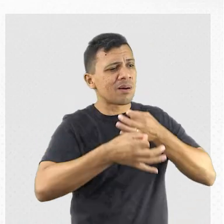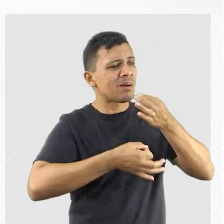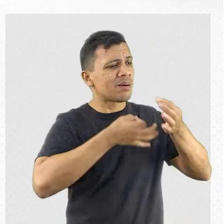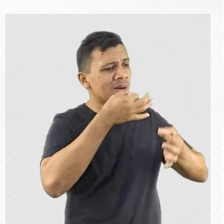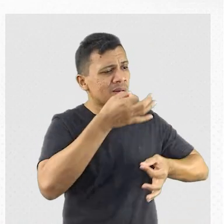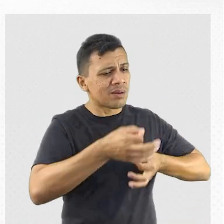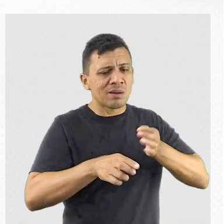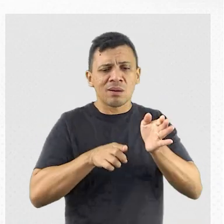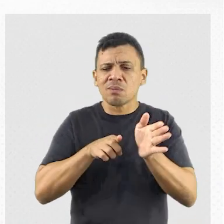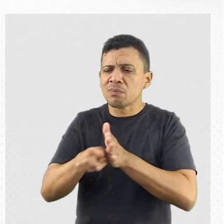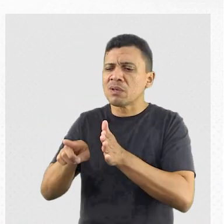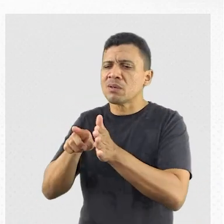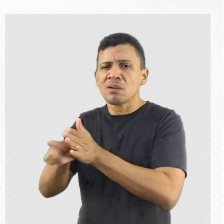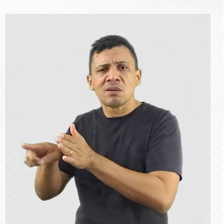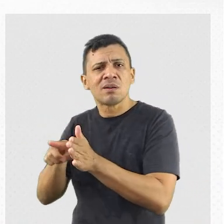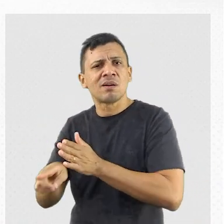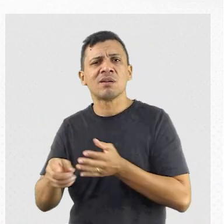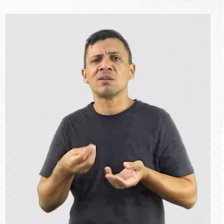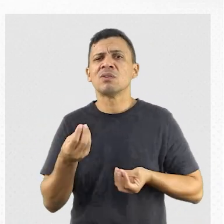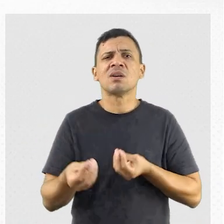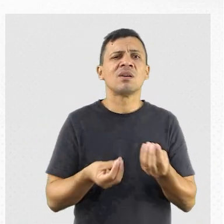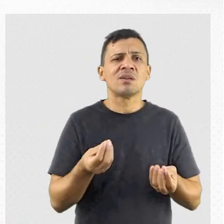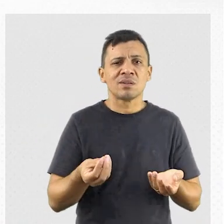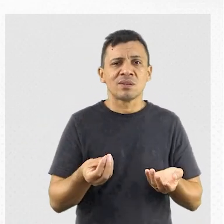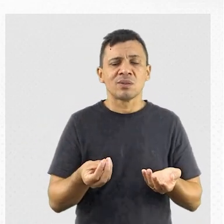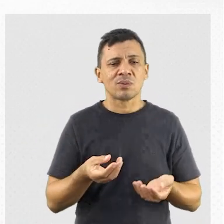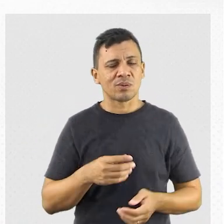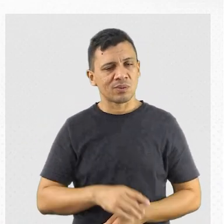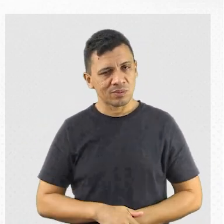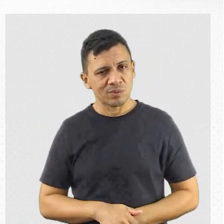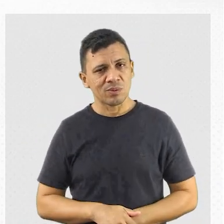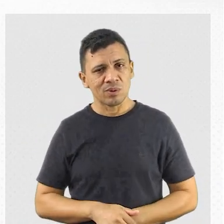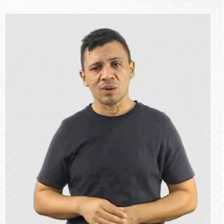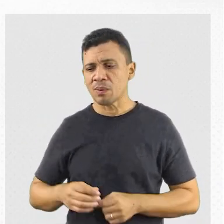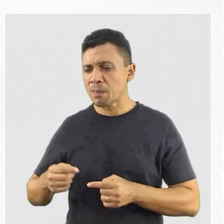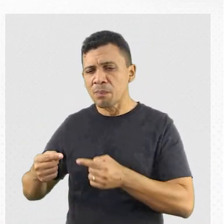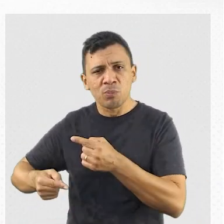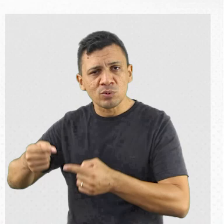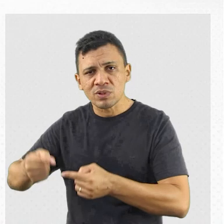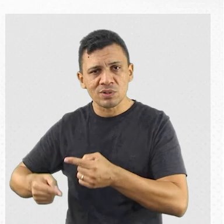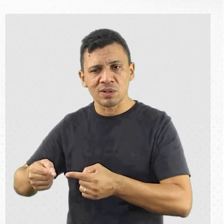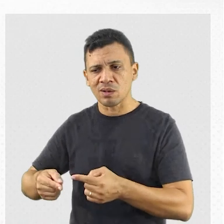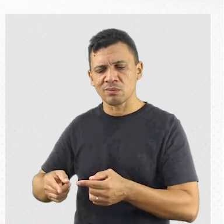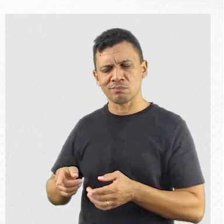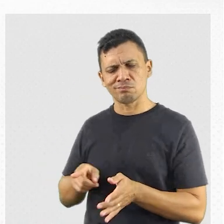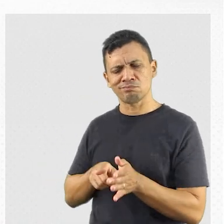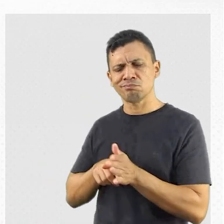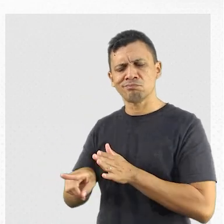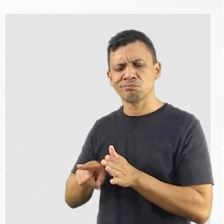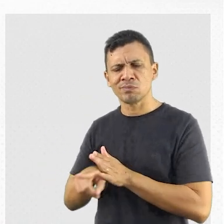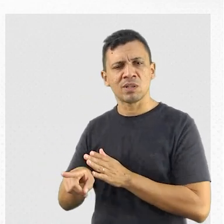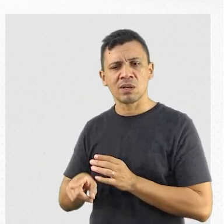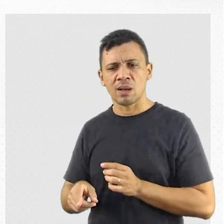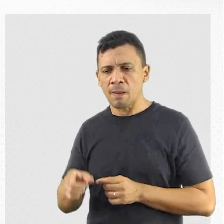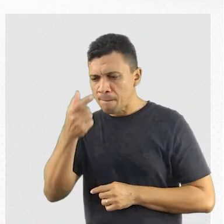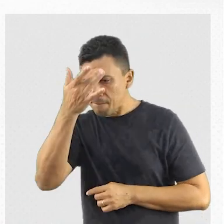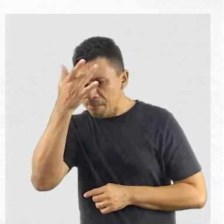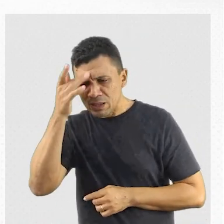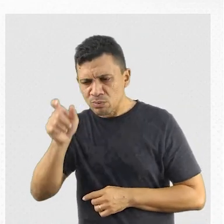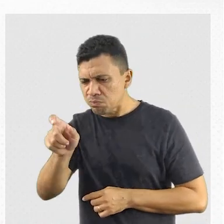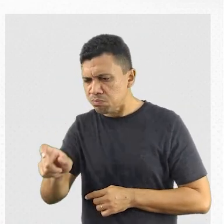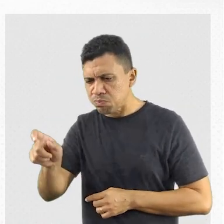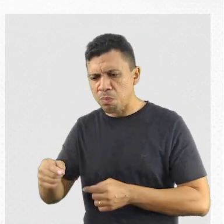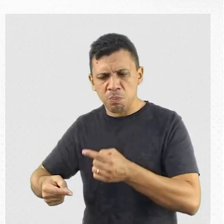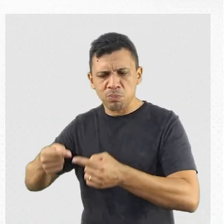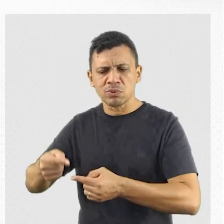a gente também percebe que sem essas regras nós não seríamos nada. Tá? Então nós só somos seres sociais com toda essa habilidade da